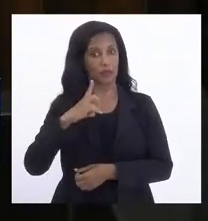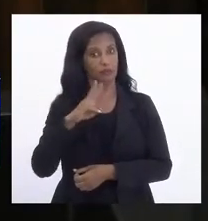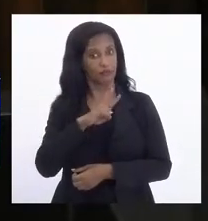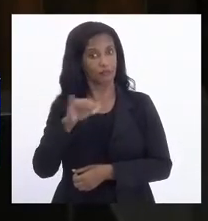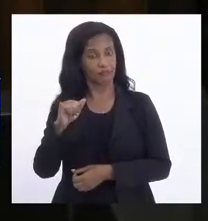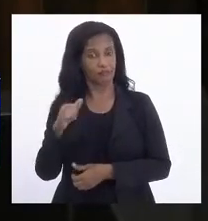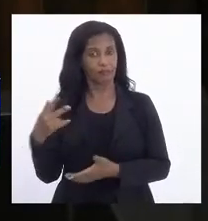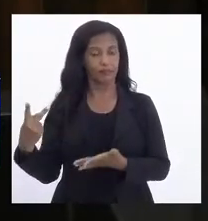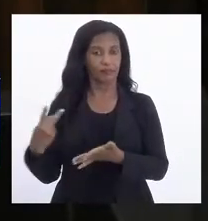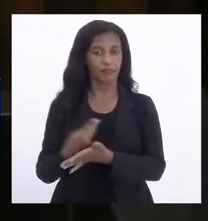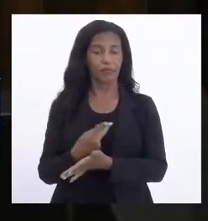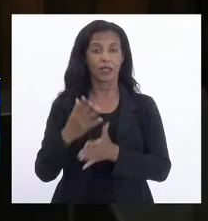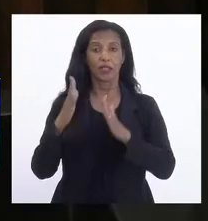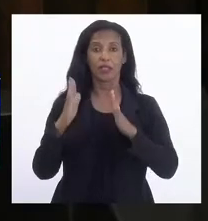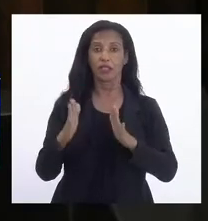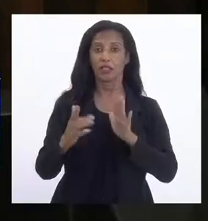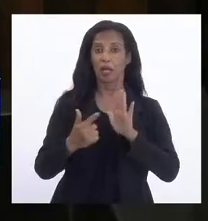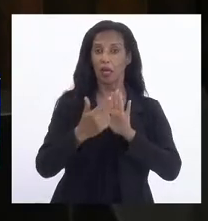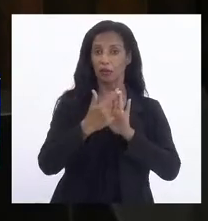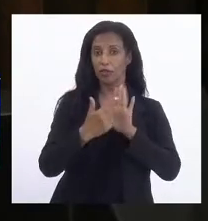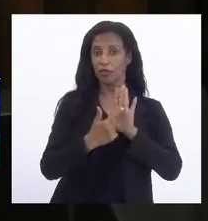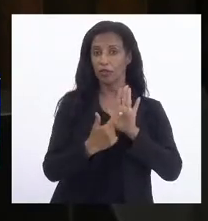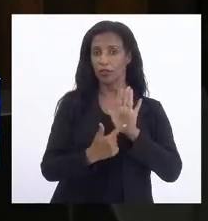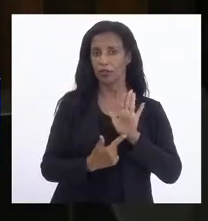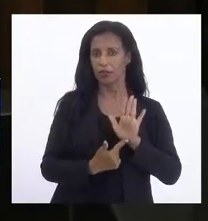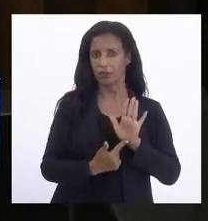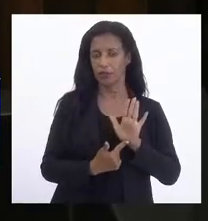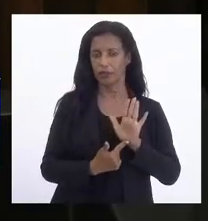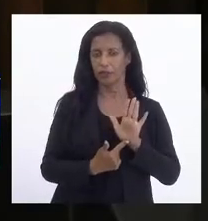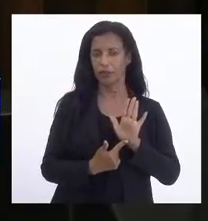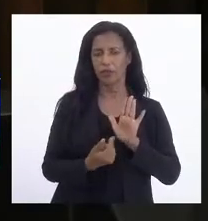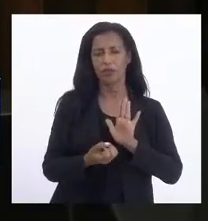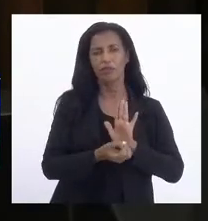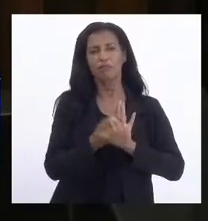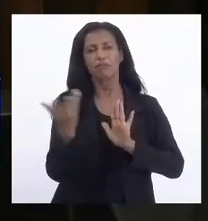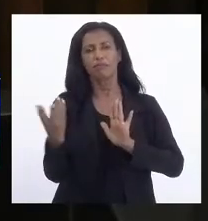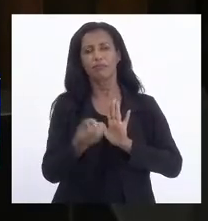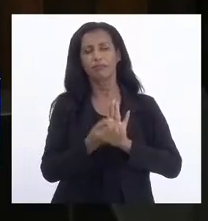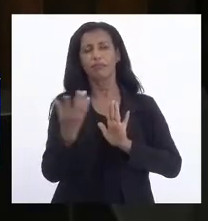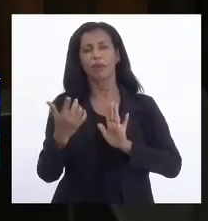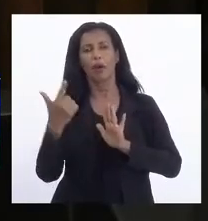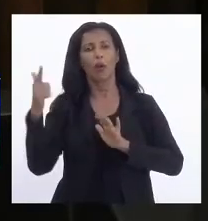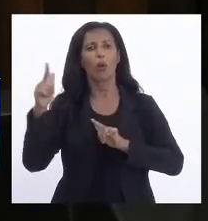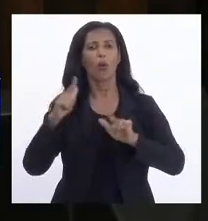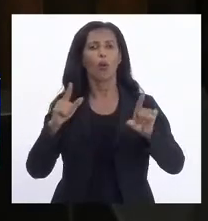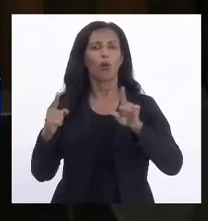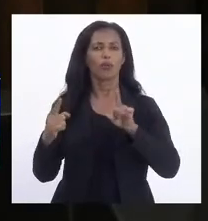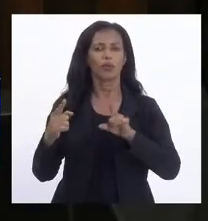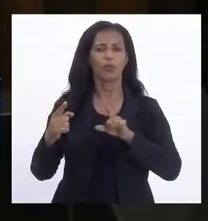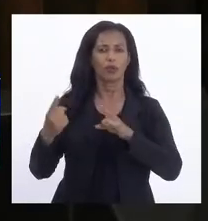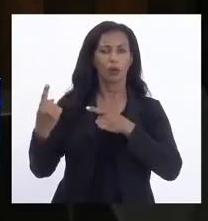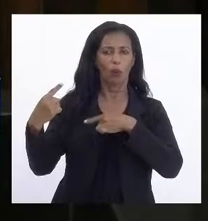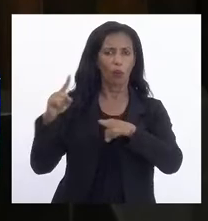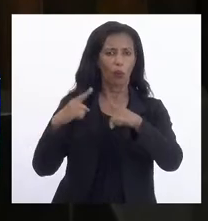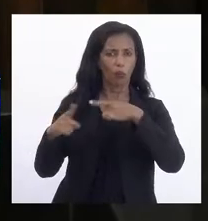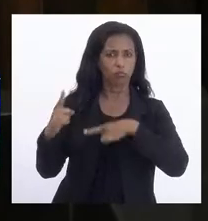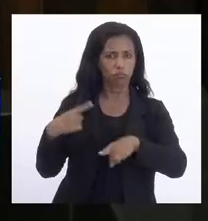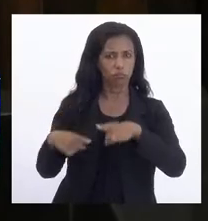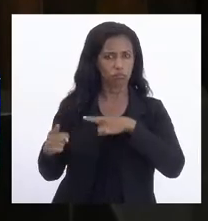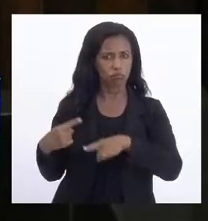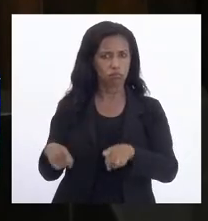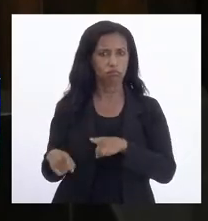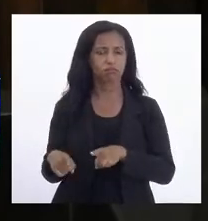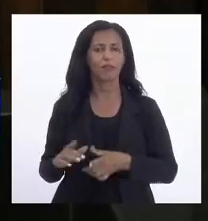frente e já um indicador de tantas e tantas outras contradições